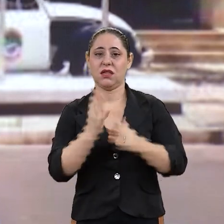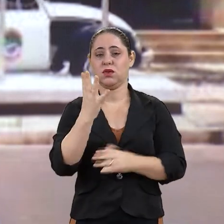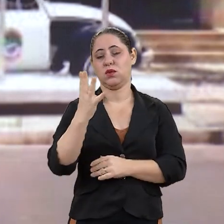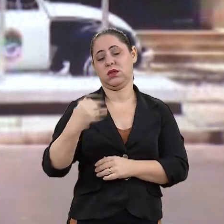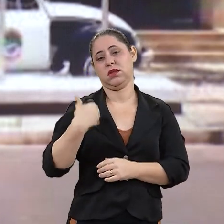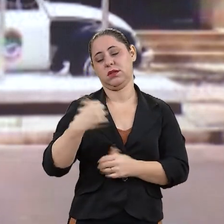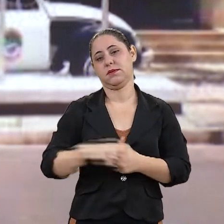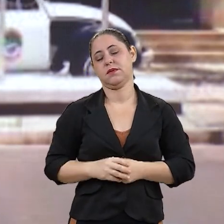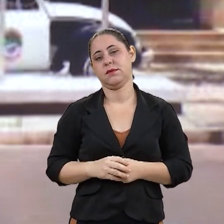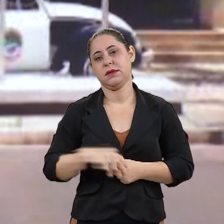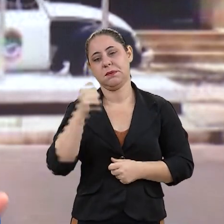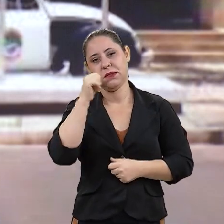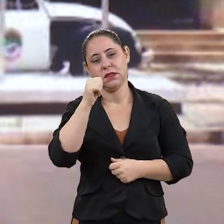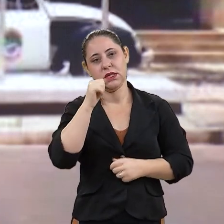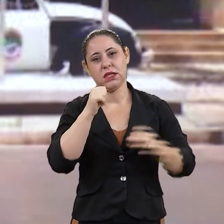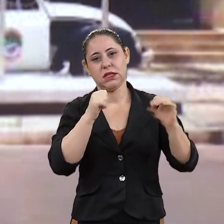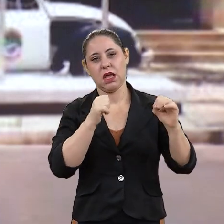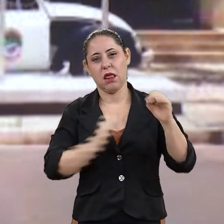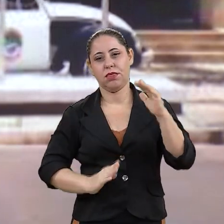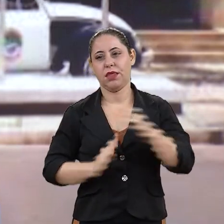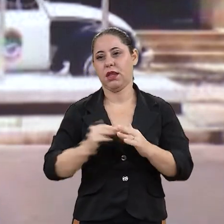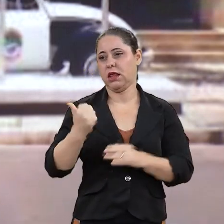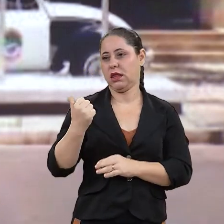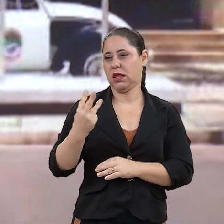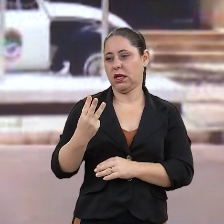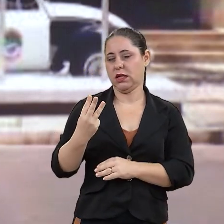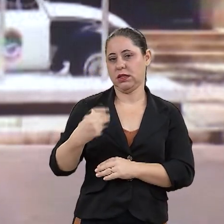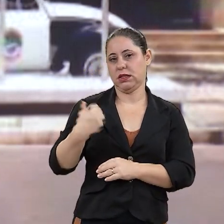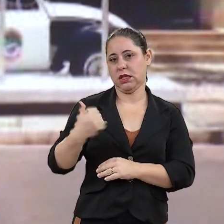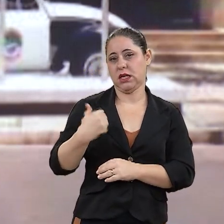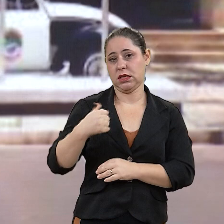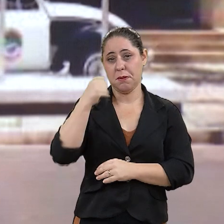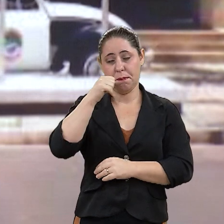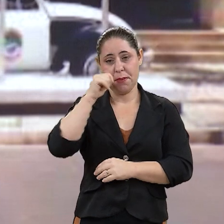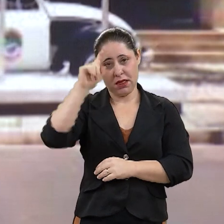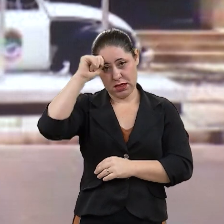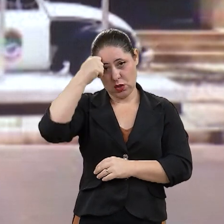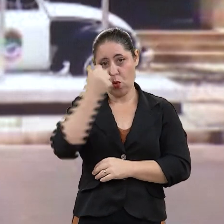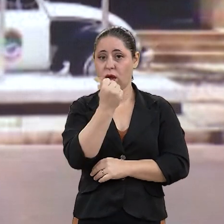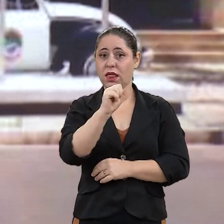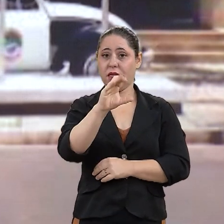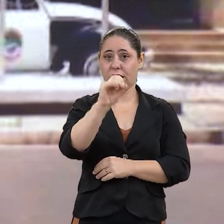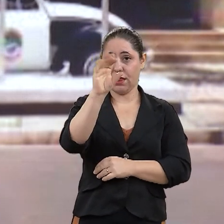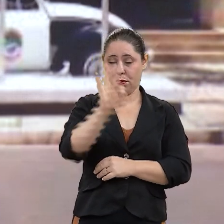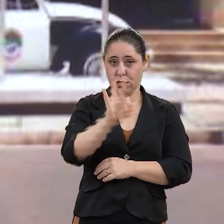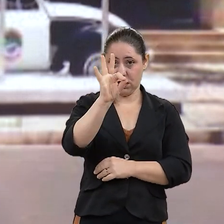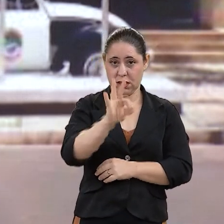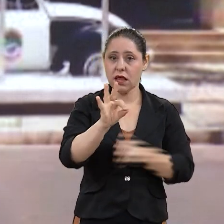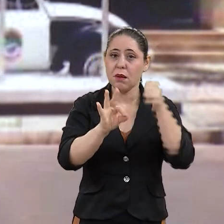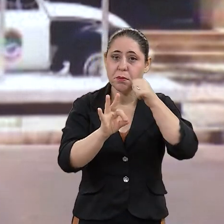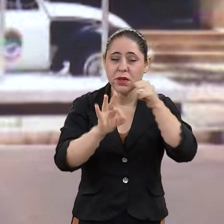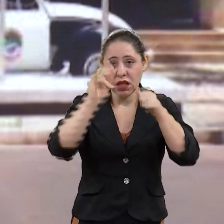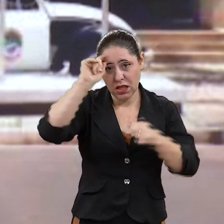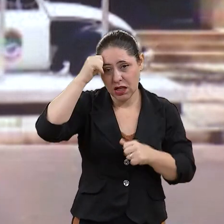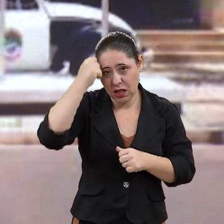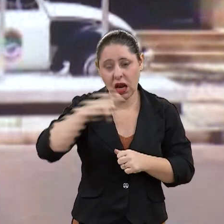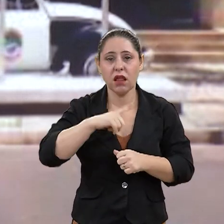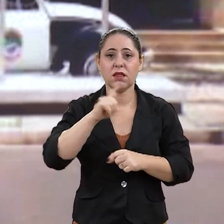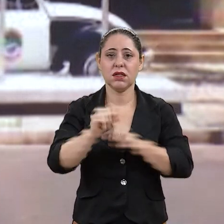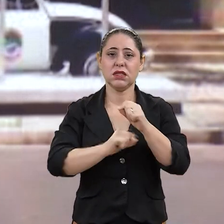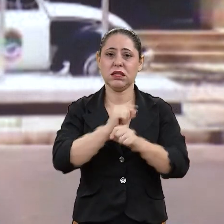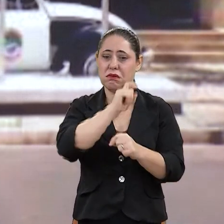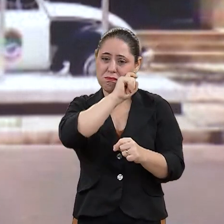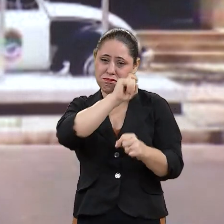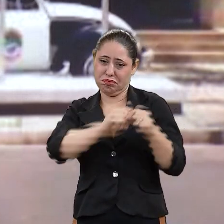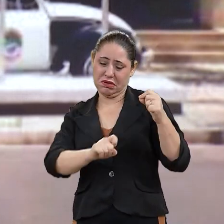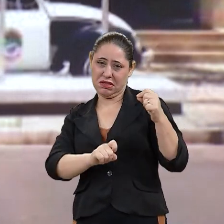a 13 estão sendo, as meninas e meninas negras, 80% são meninas negras, elas estão sendo violentadas, elas